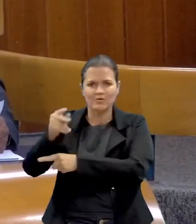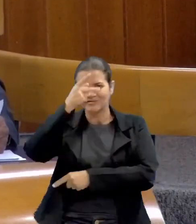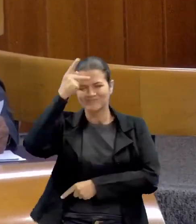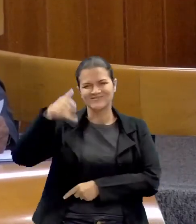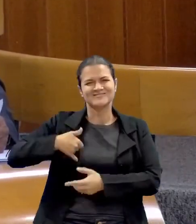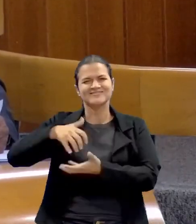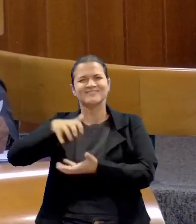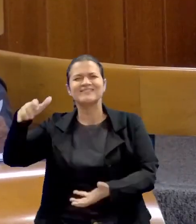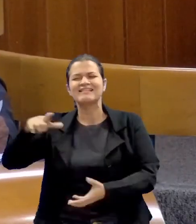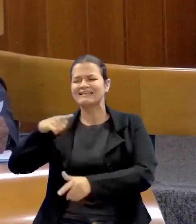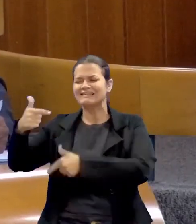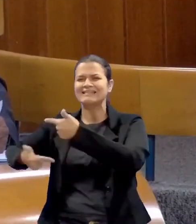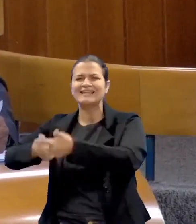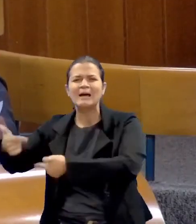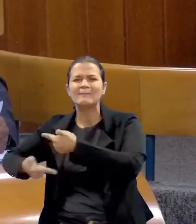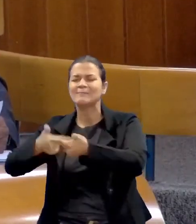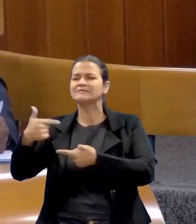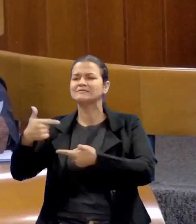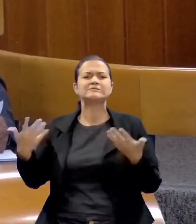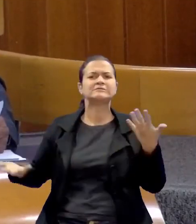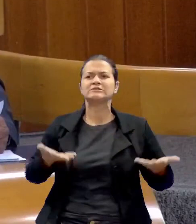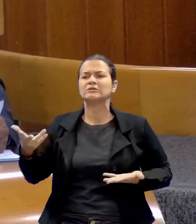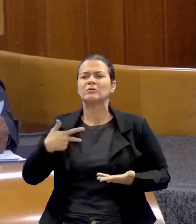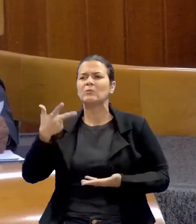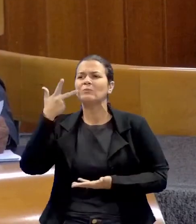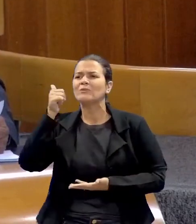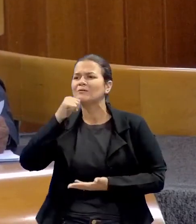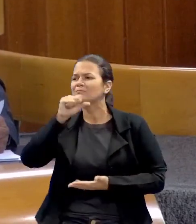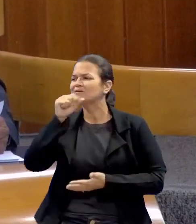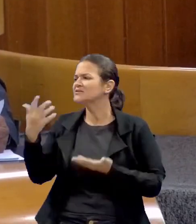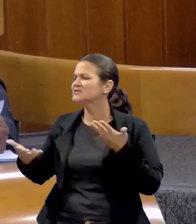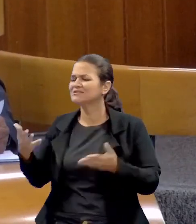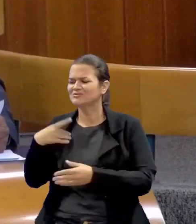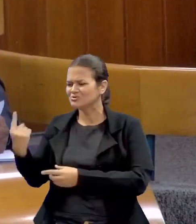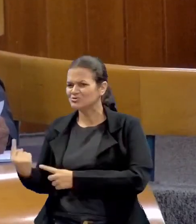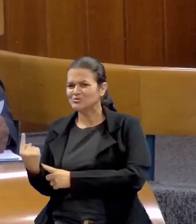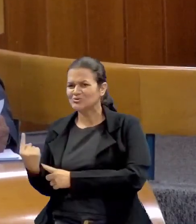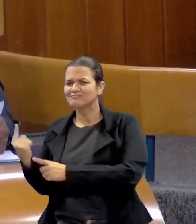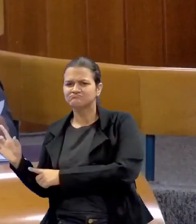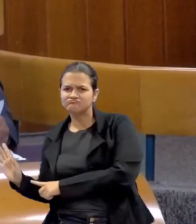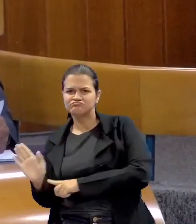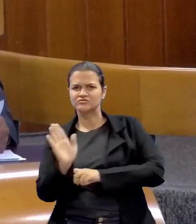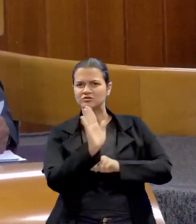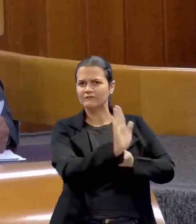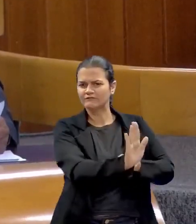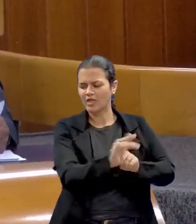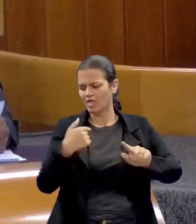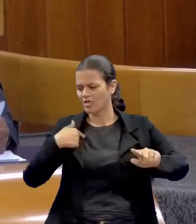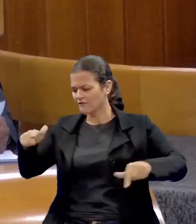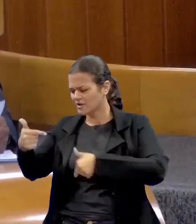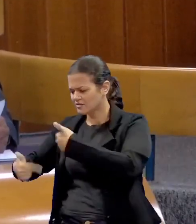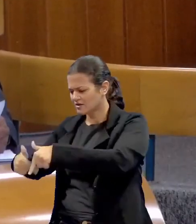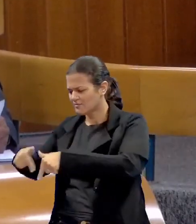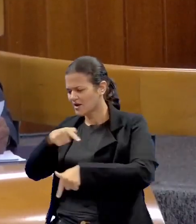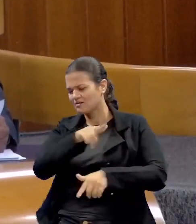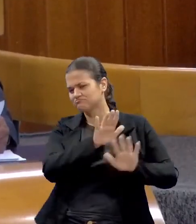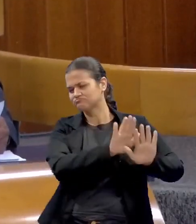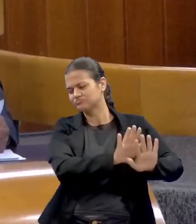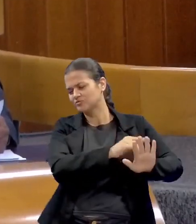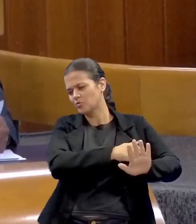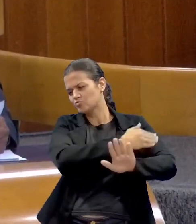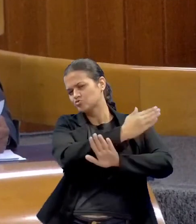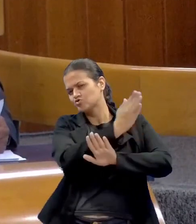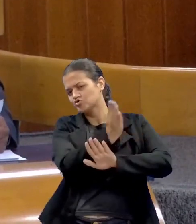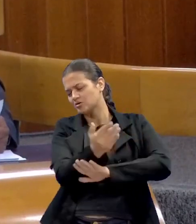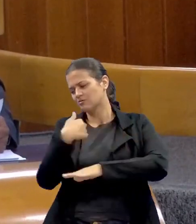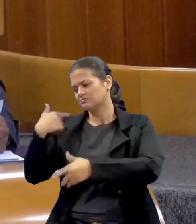pessoas que trabalham, que não tem como deixar o seu idoso sozinho em casa, colocar o idoso no centro dia